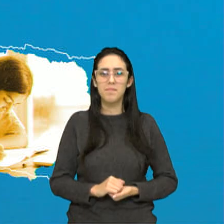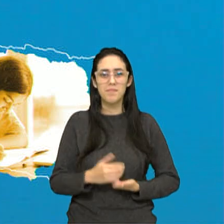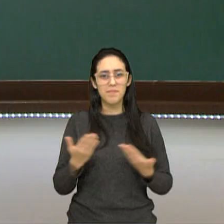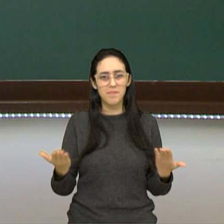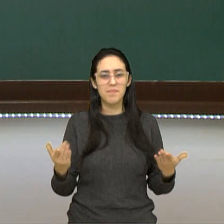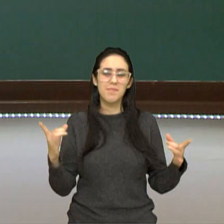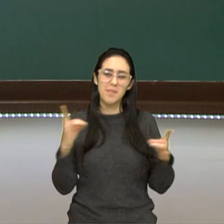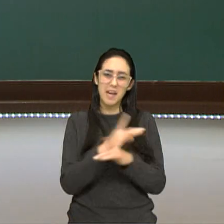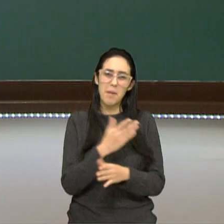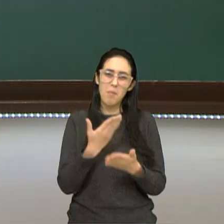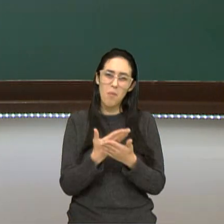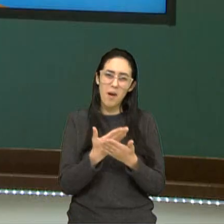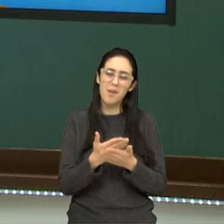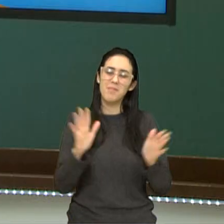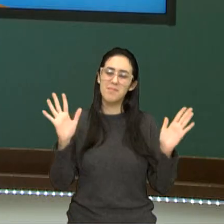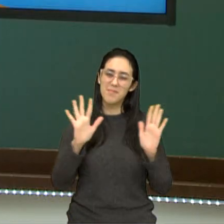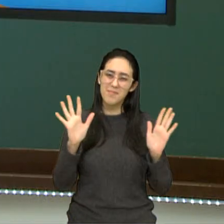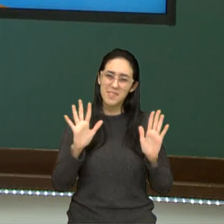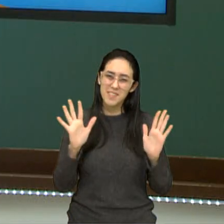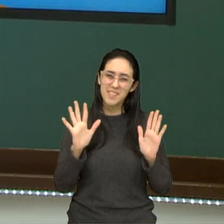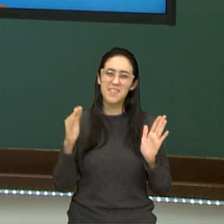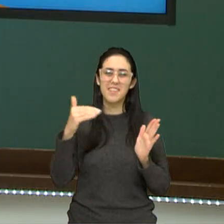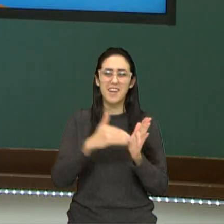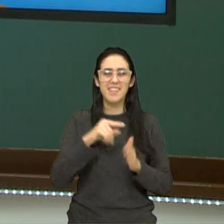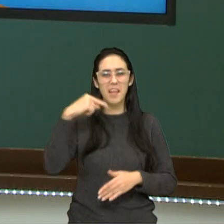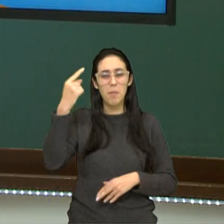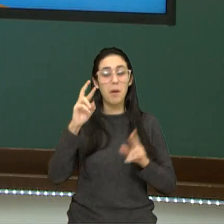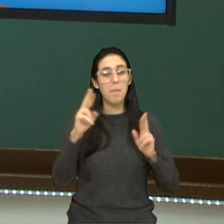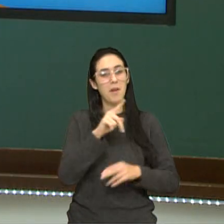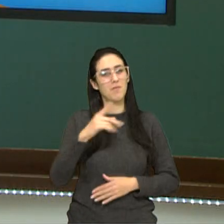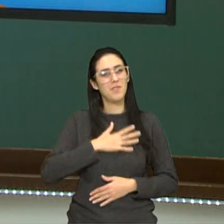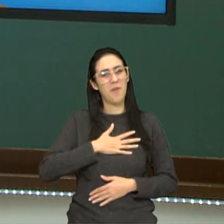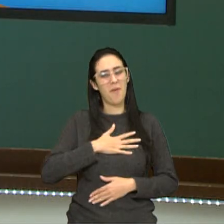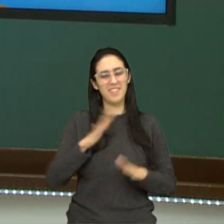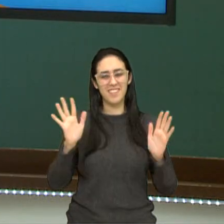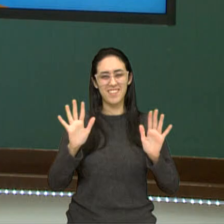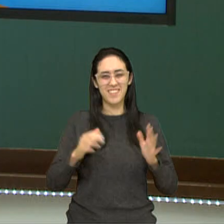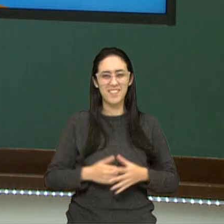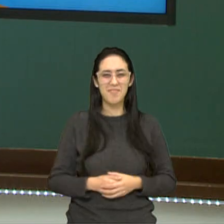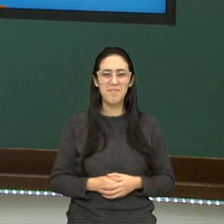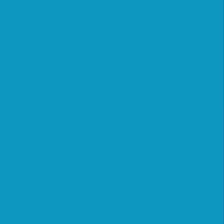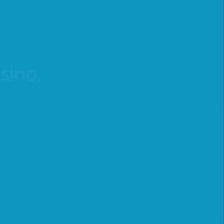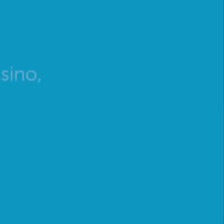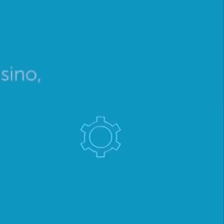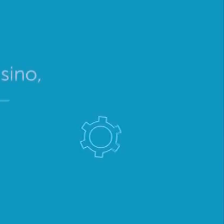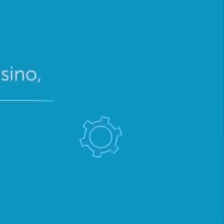Eu fico por aqui, me despeço de vocês, espero que vocês tenham gostado e até a próxima.